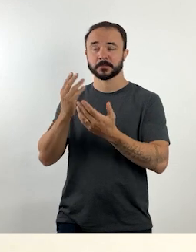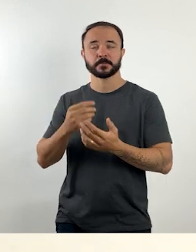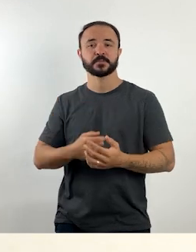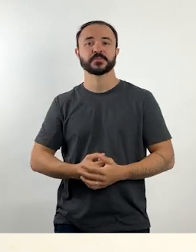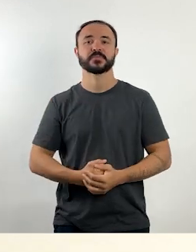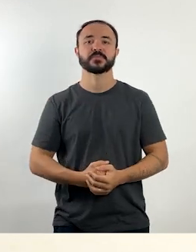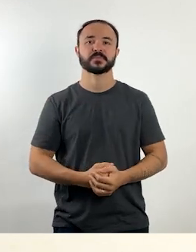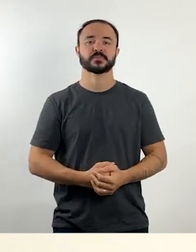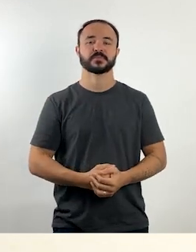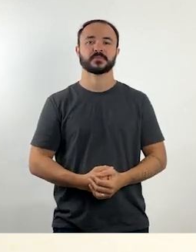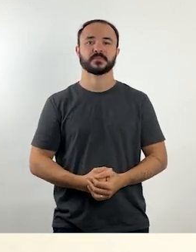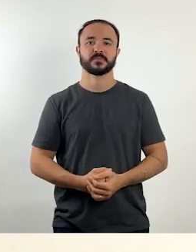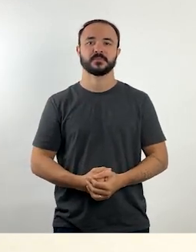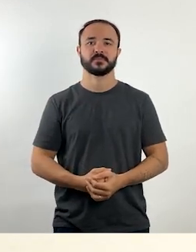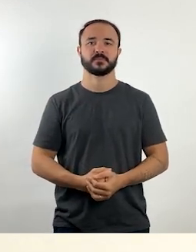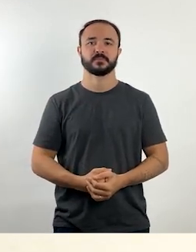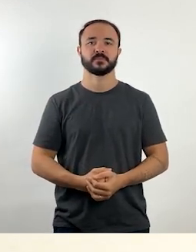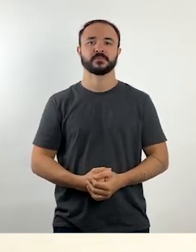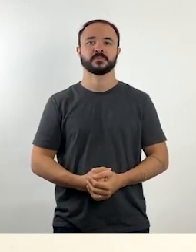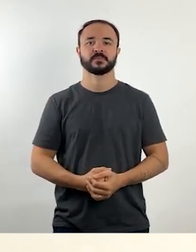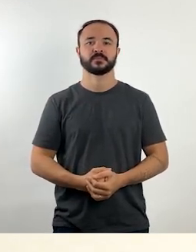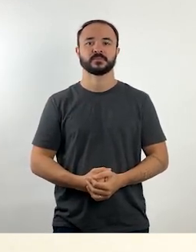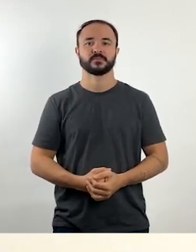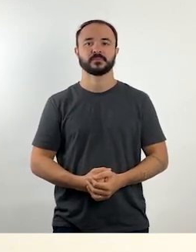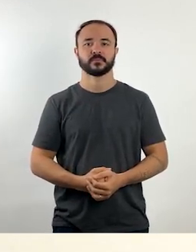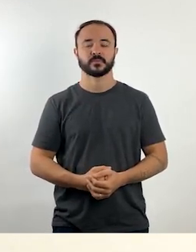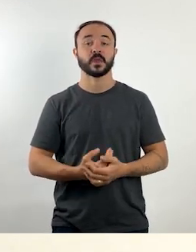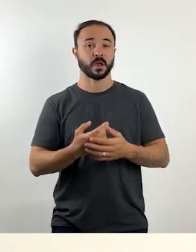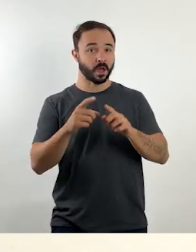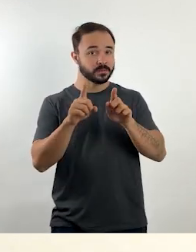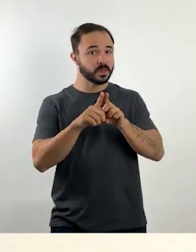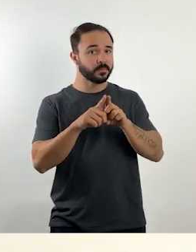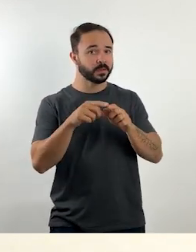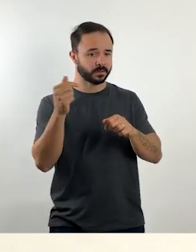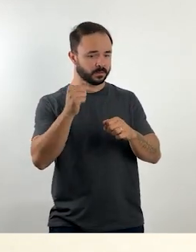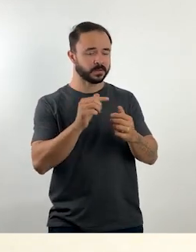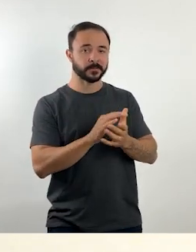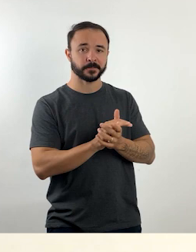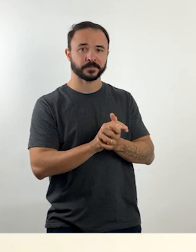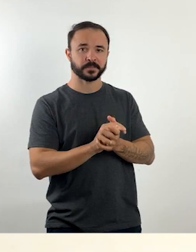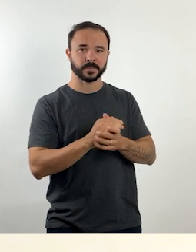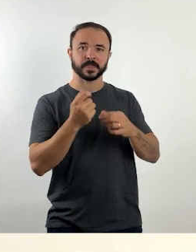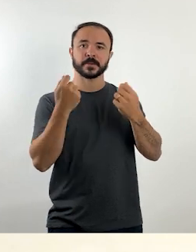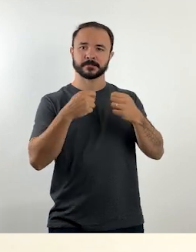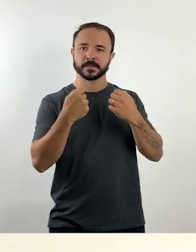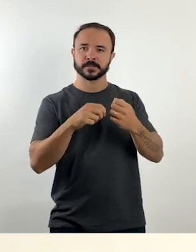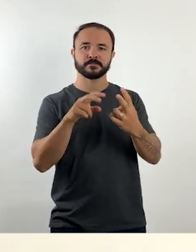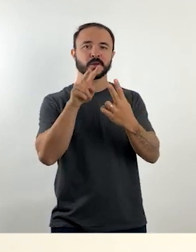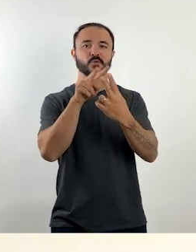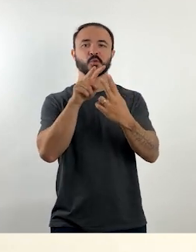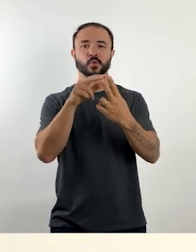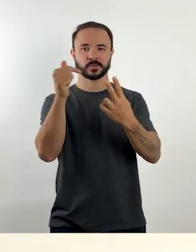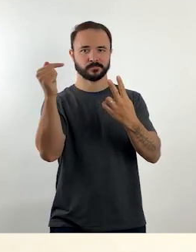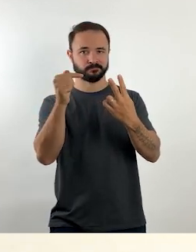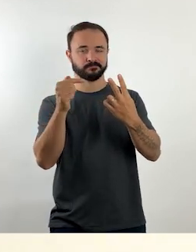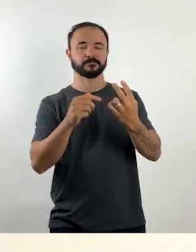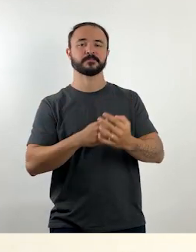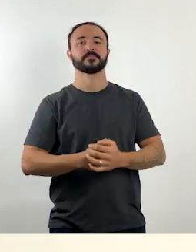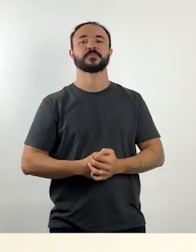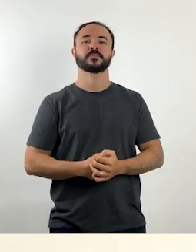e o outro desse lado aqui. Além disso, eu vou pegar 2 desses